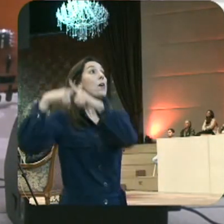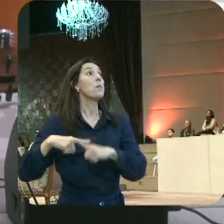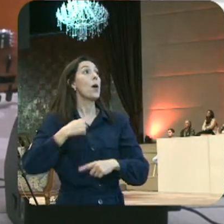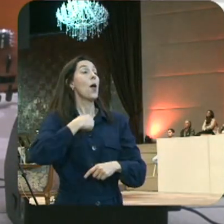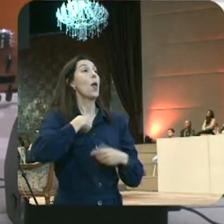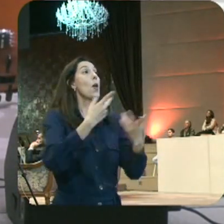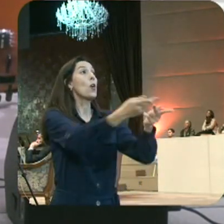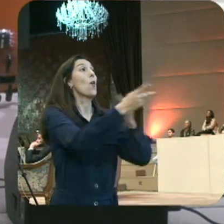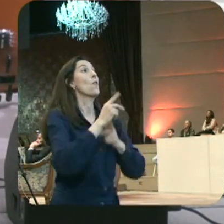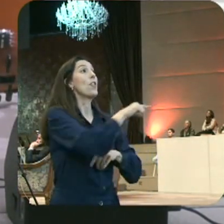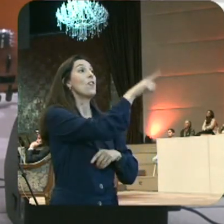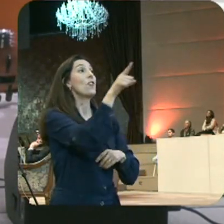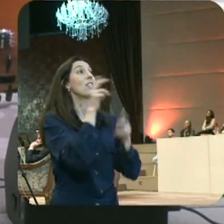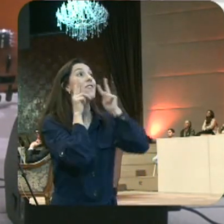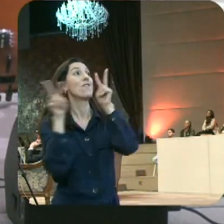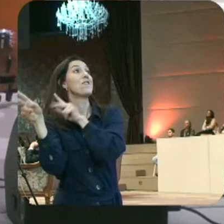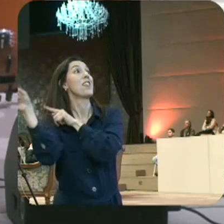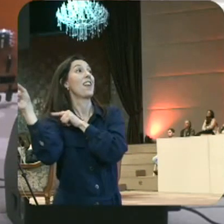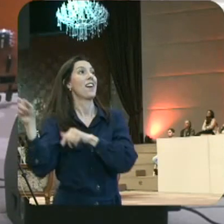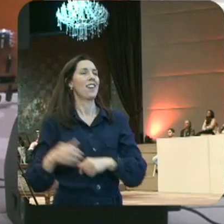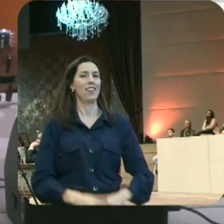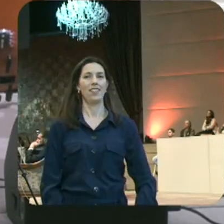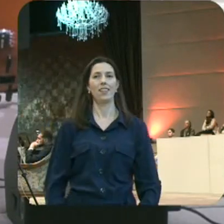e eu quero convidar você para ir lá.